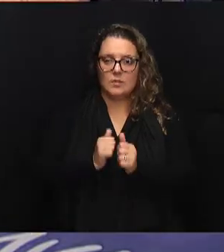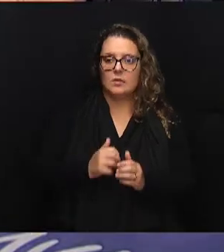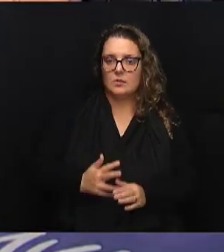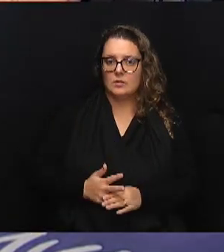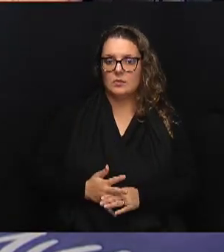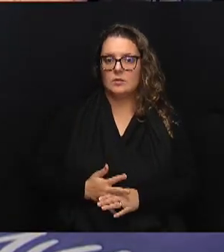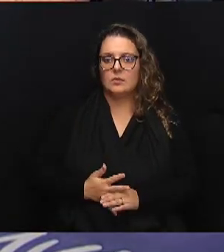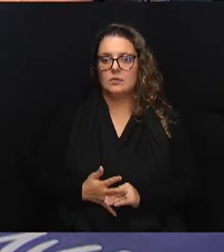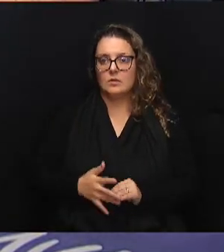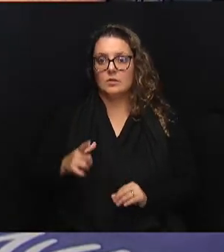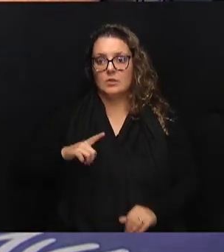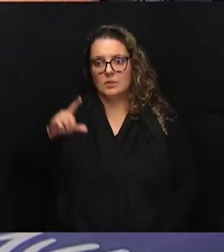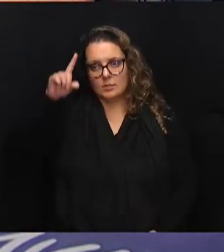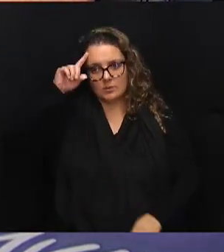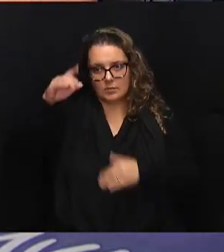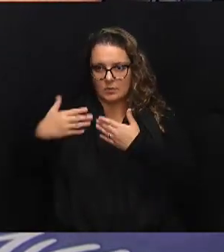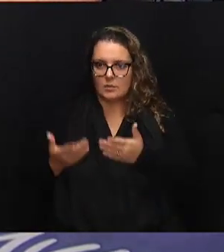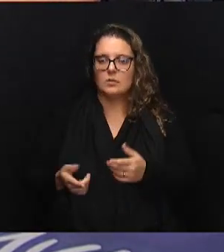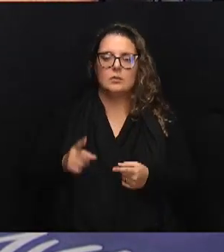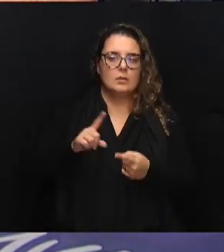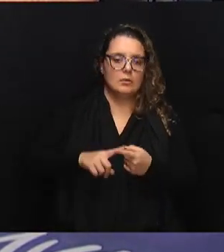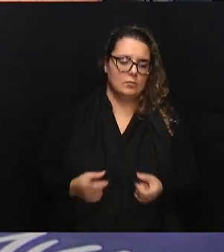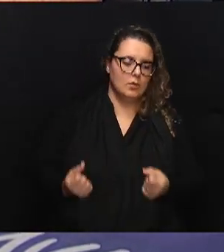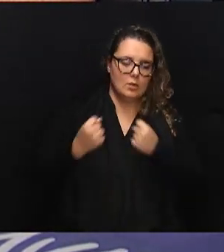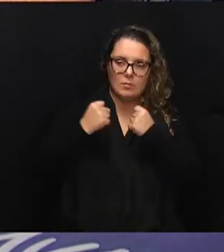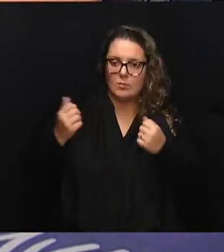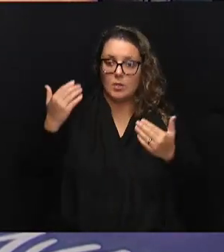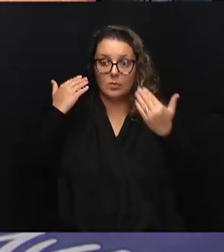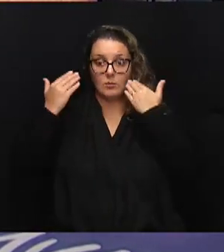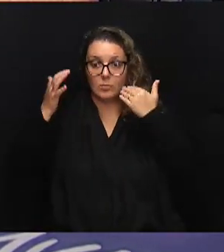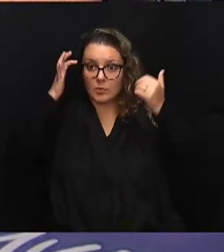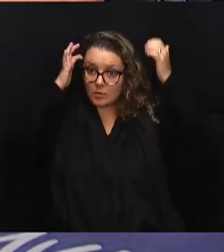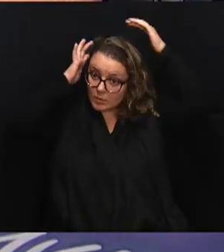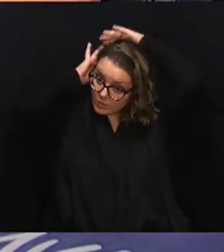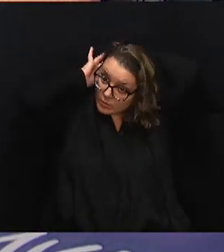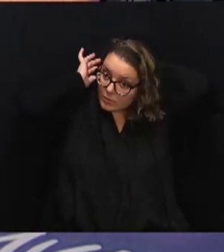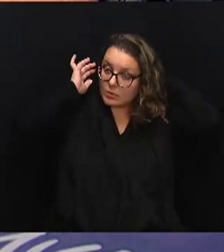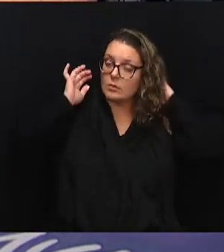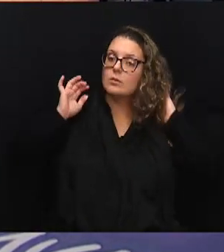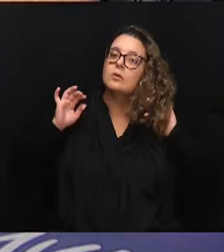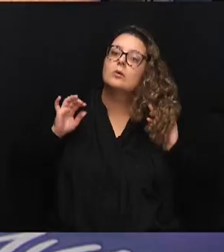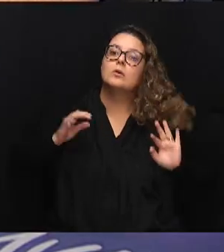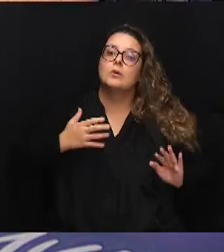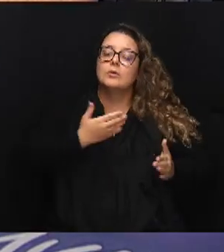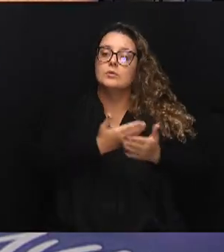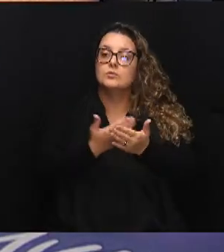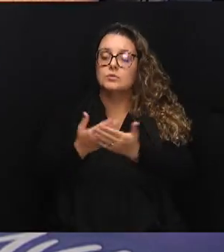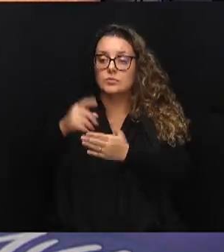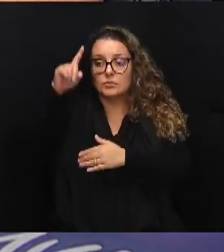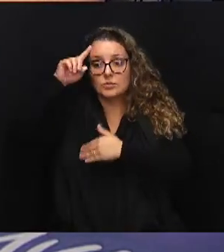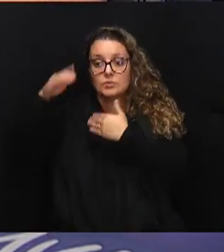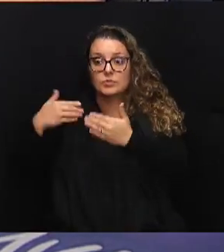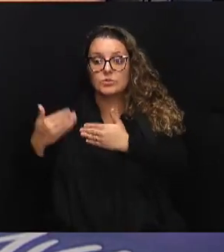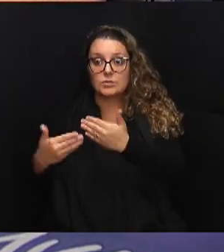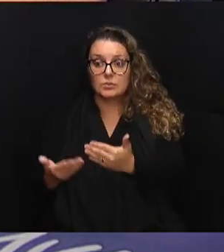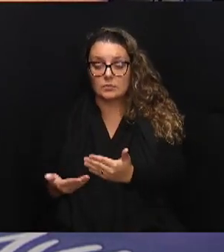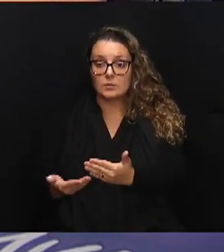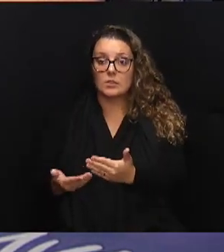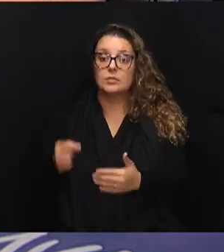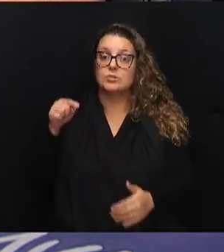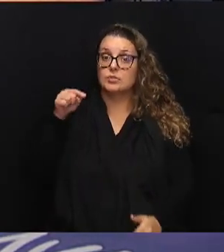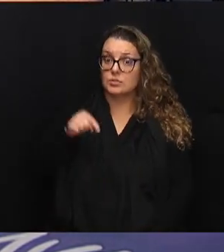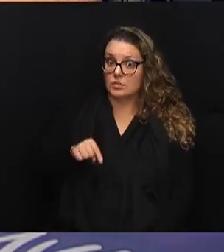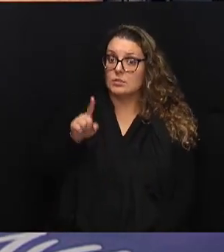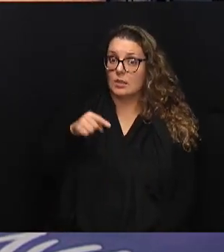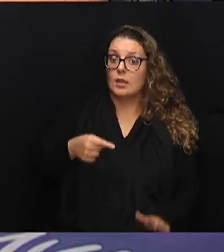têm uma rotina de atleta mesmo. Então, academia, psicólogo, muito estudo, muitas horas de estudo diariamente. Então, assim, isso é o que